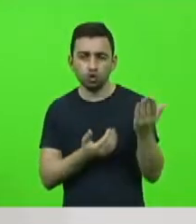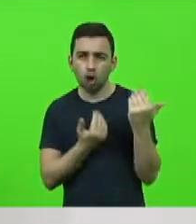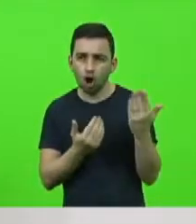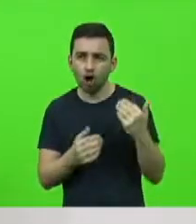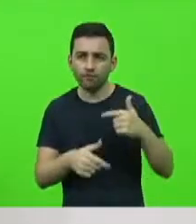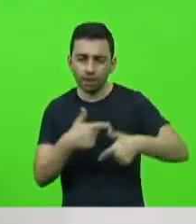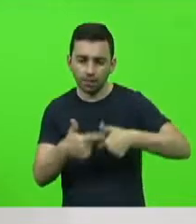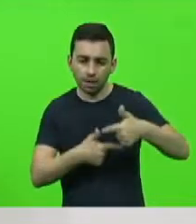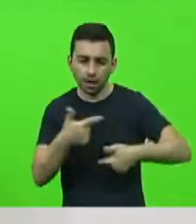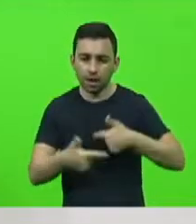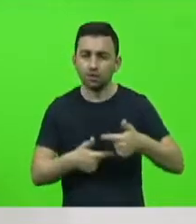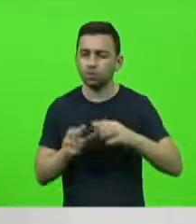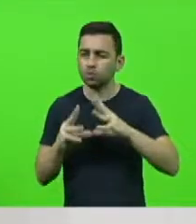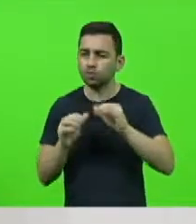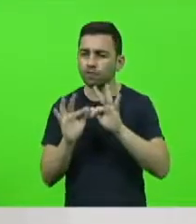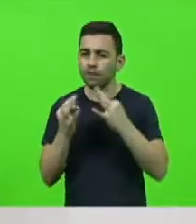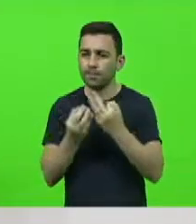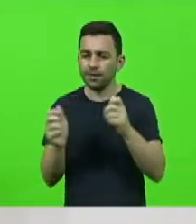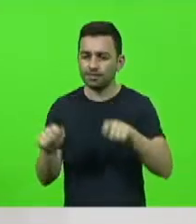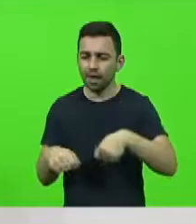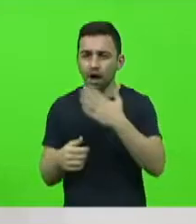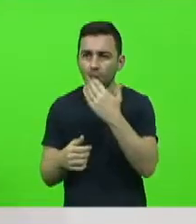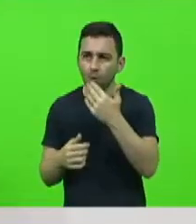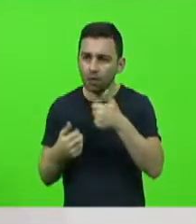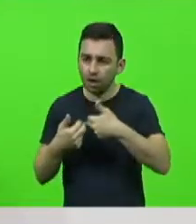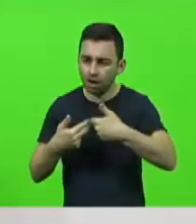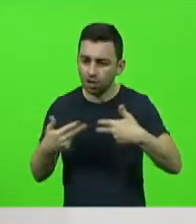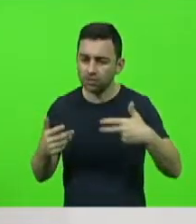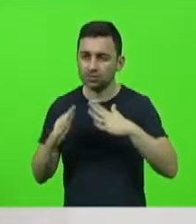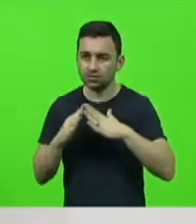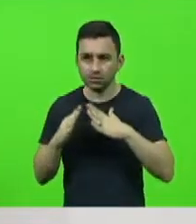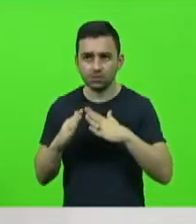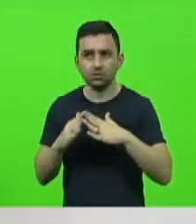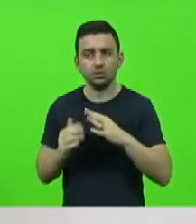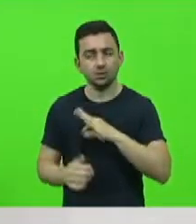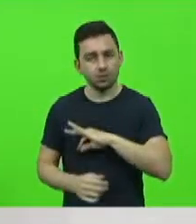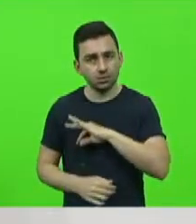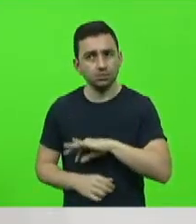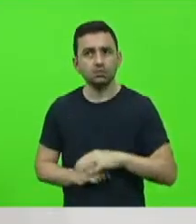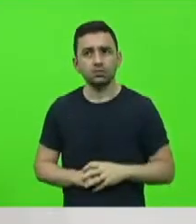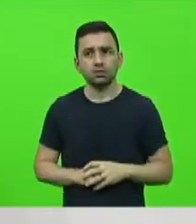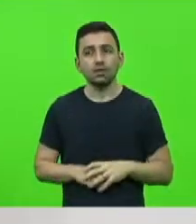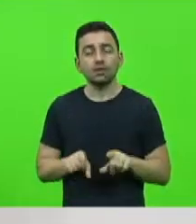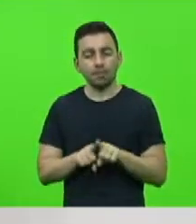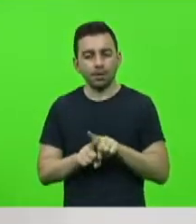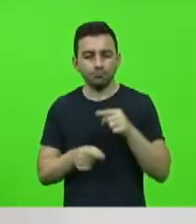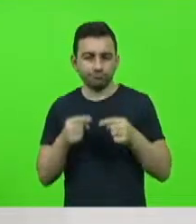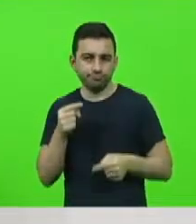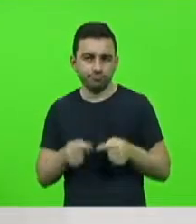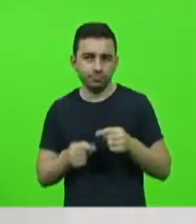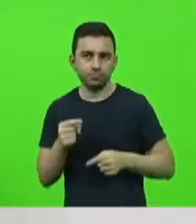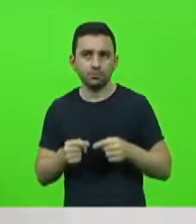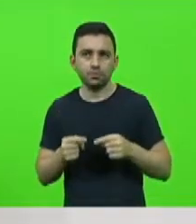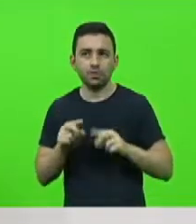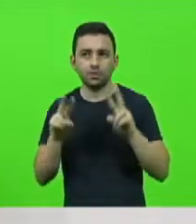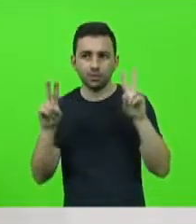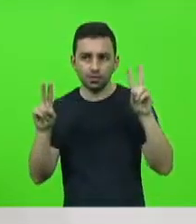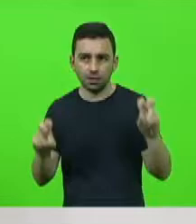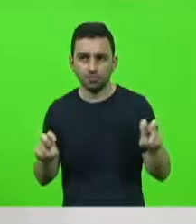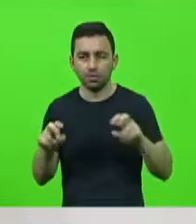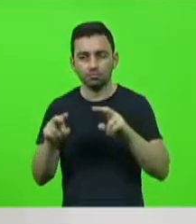renda e comida no prato. Debatemos e apresentamos temas importantes como o projeto piloto de transição